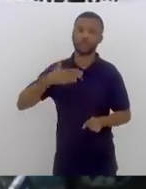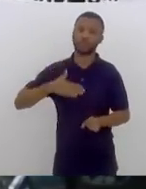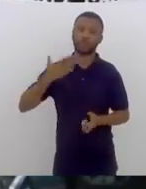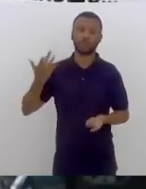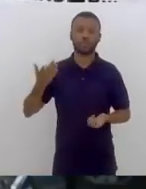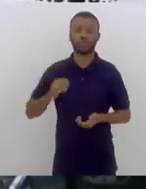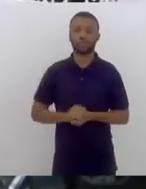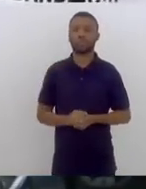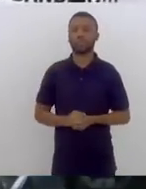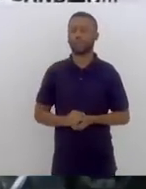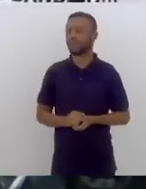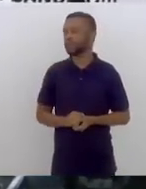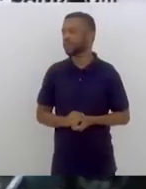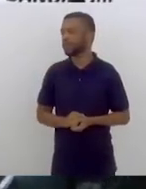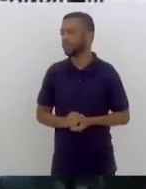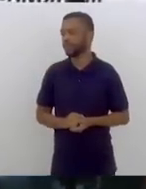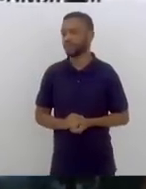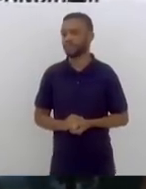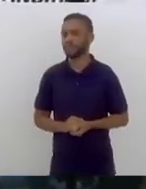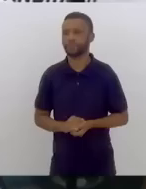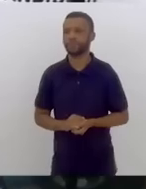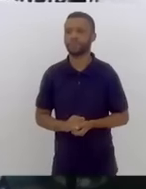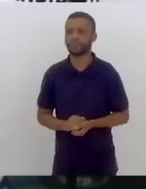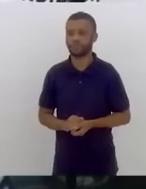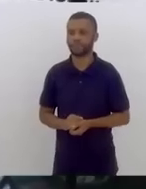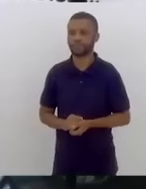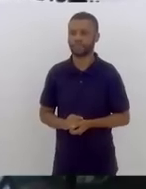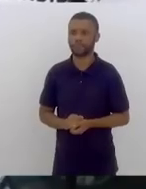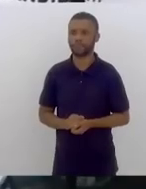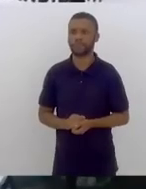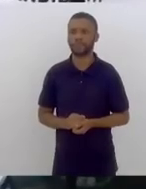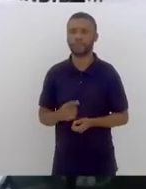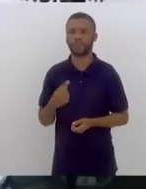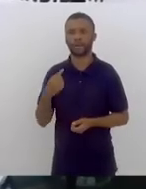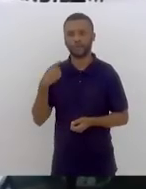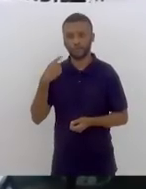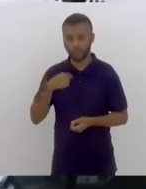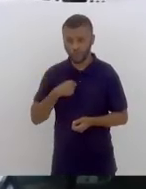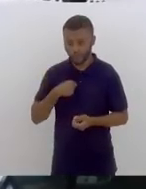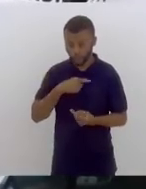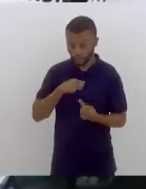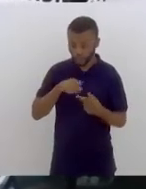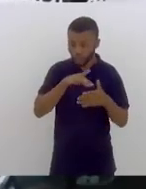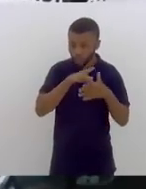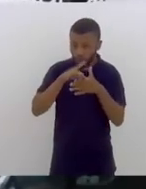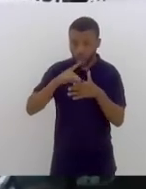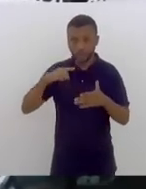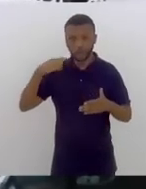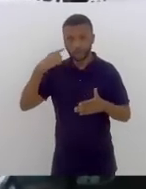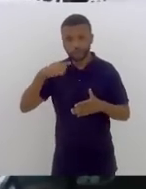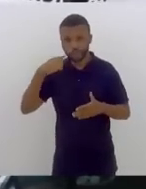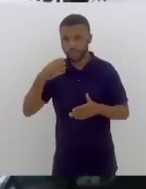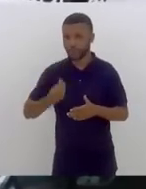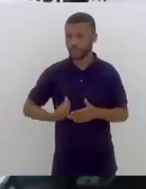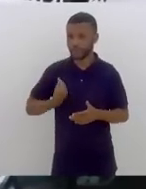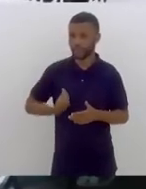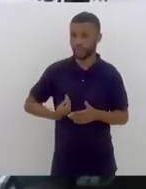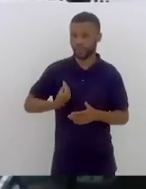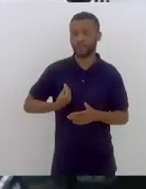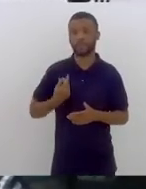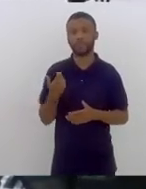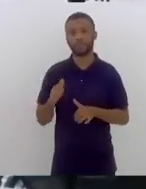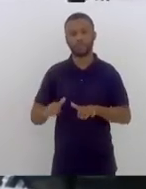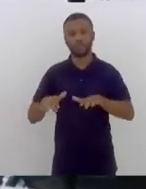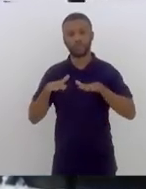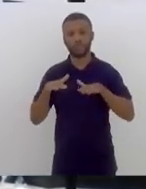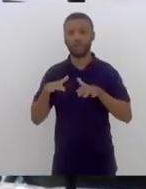eu o líder do grupo vidas manchadas o advogado e na presença do coronel assessor